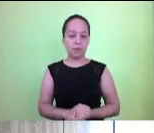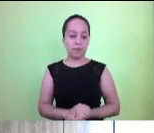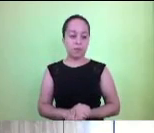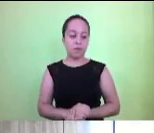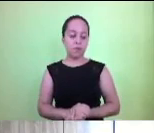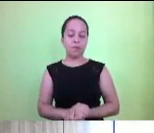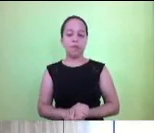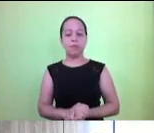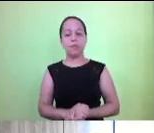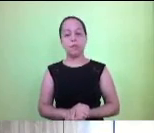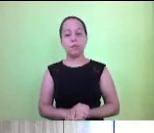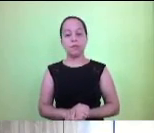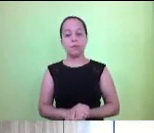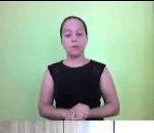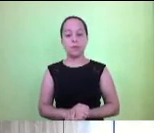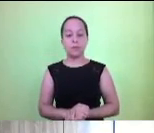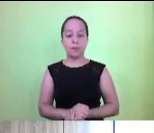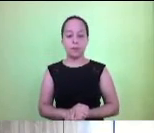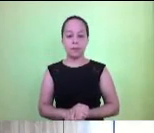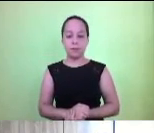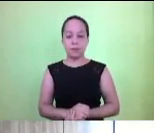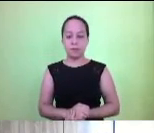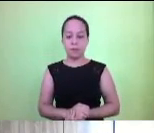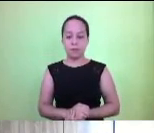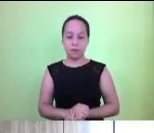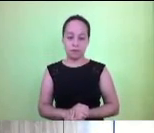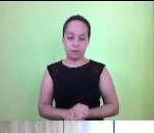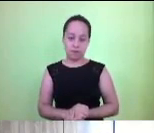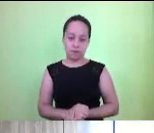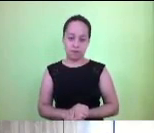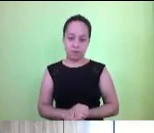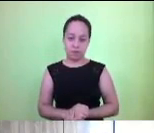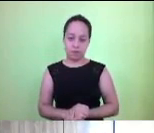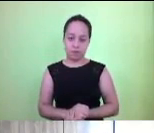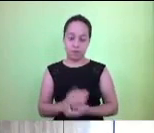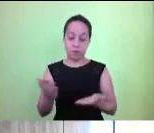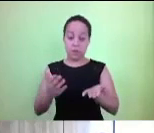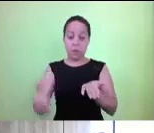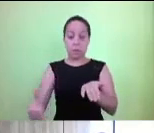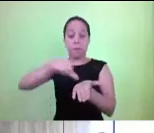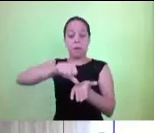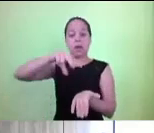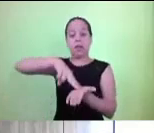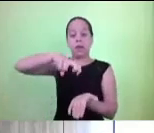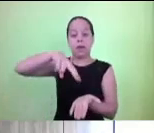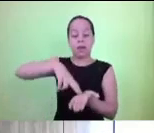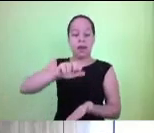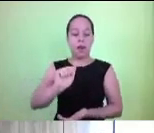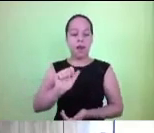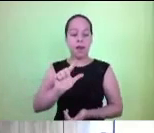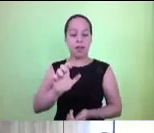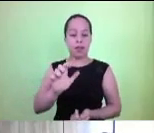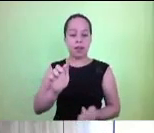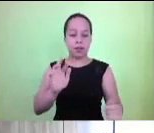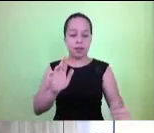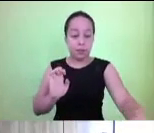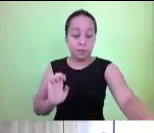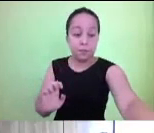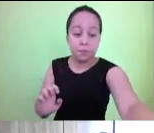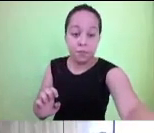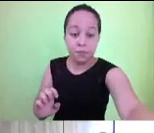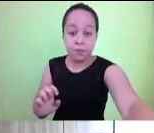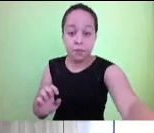Sorteio do Polo Alegre. vagas a professores do